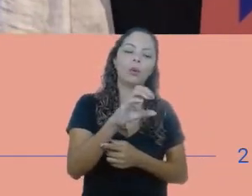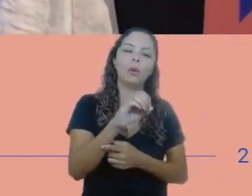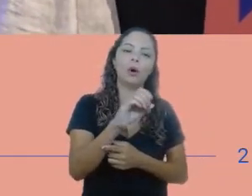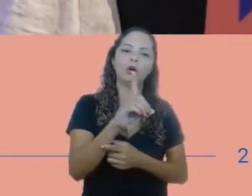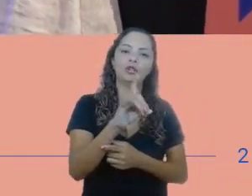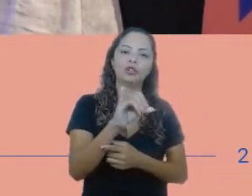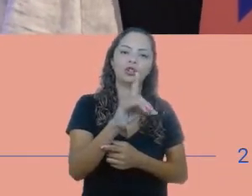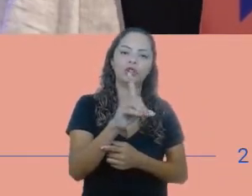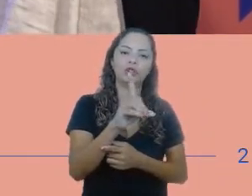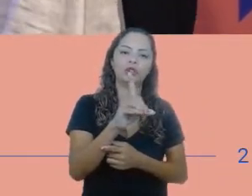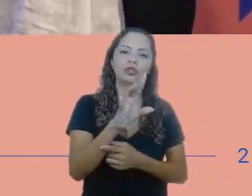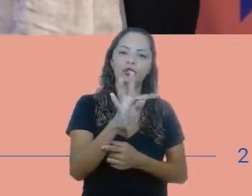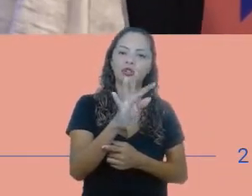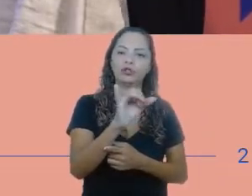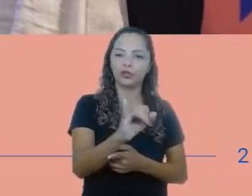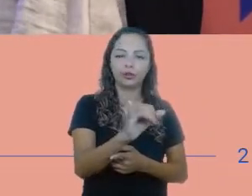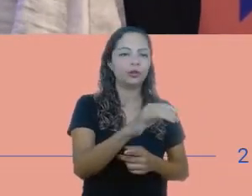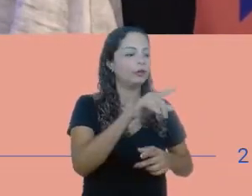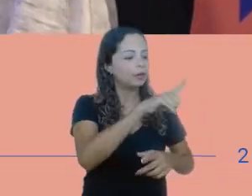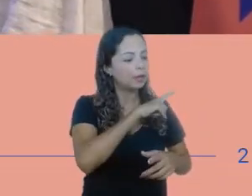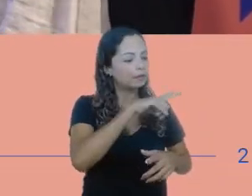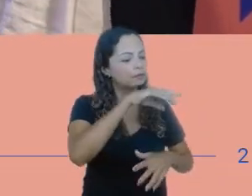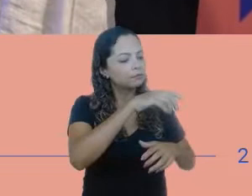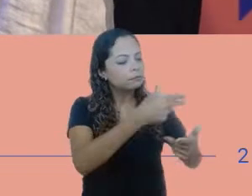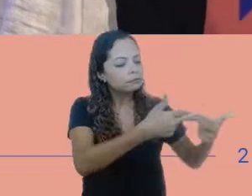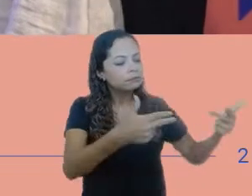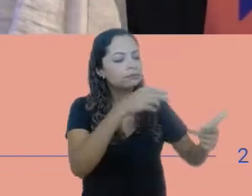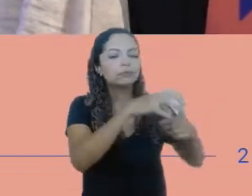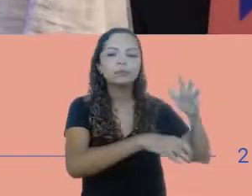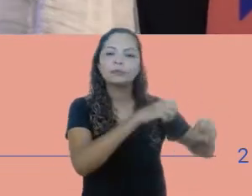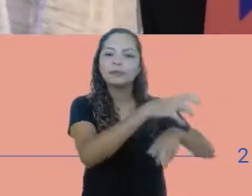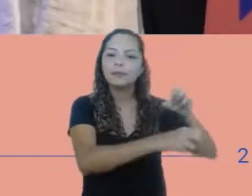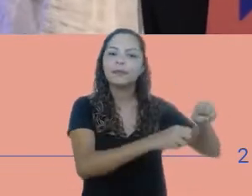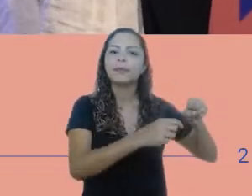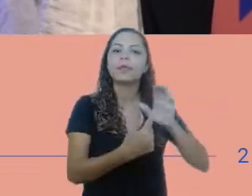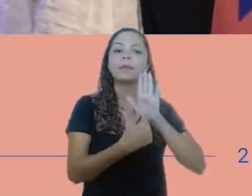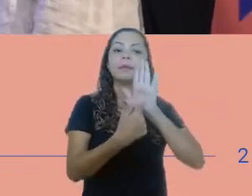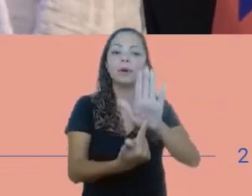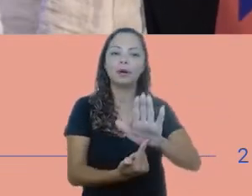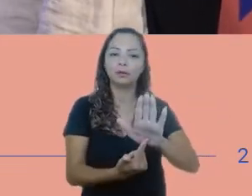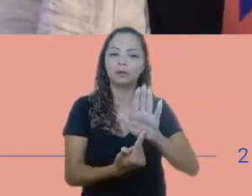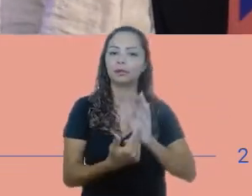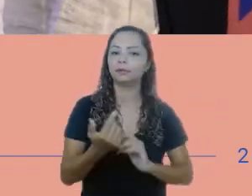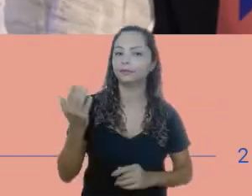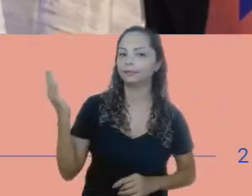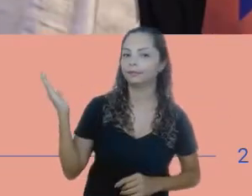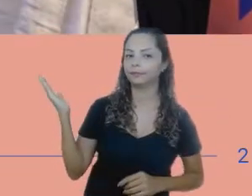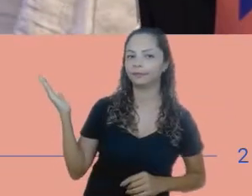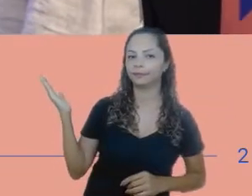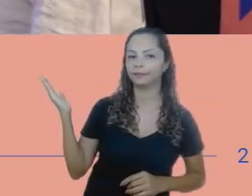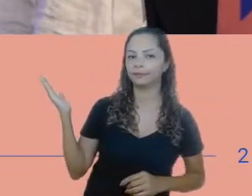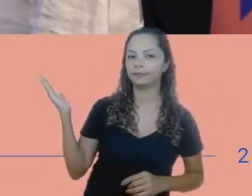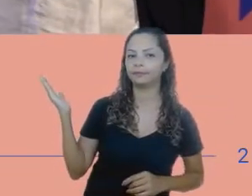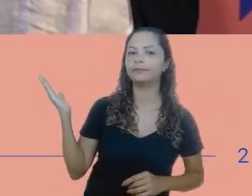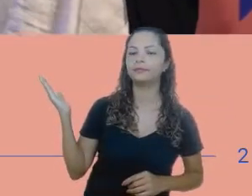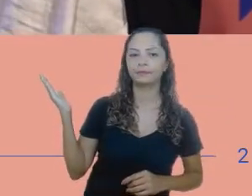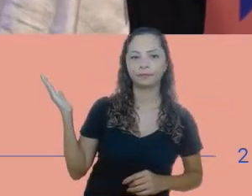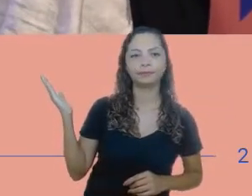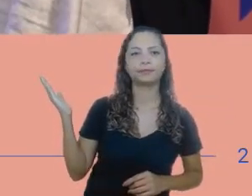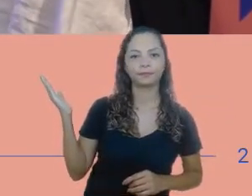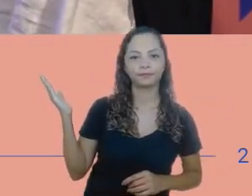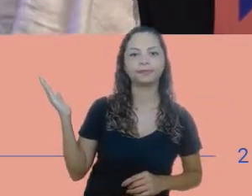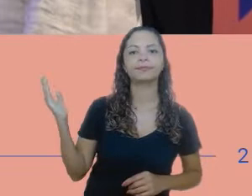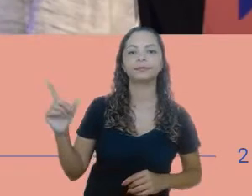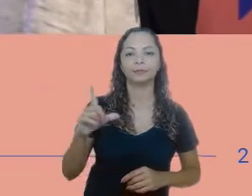visão aqui Inicial lado esquerdo mostra a visão atual da cadeia do aço Então você explora você faz a